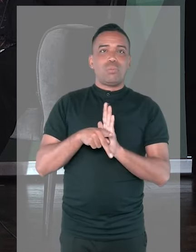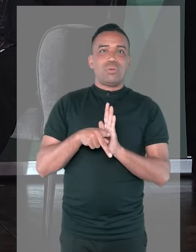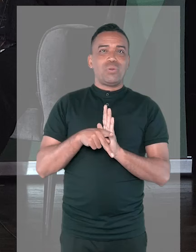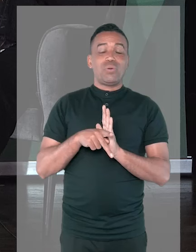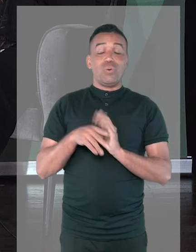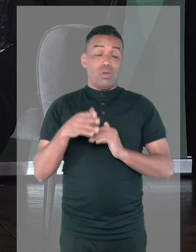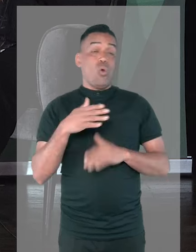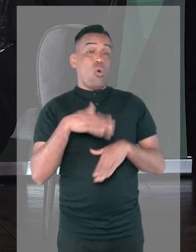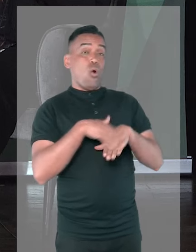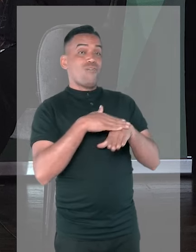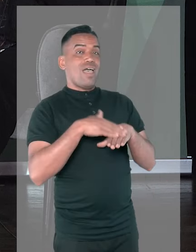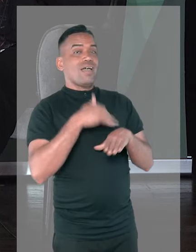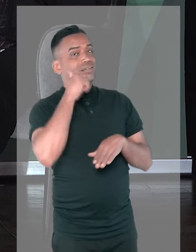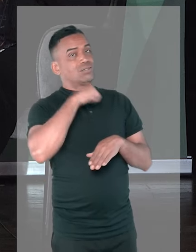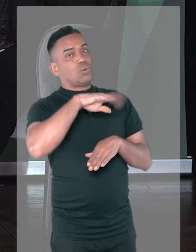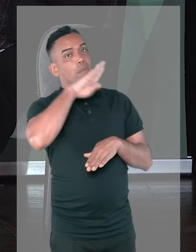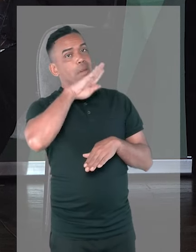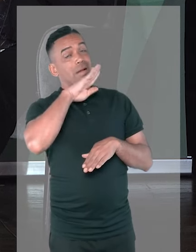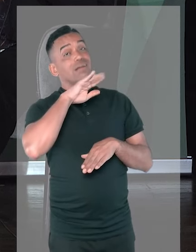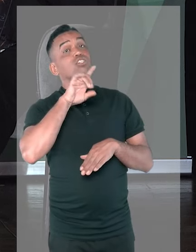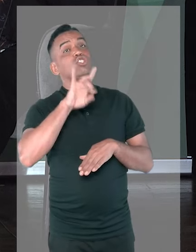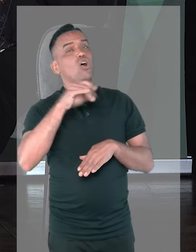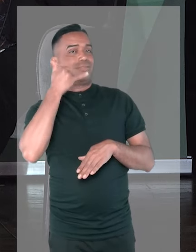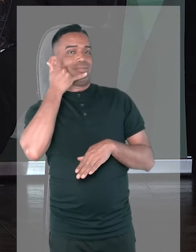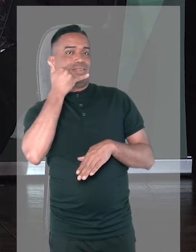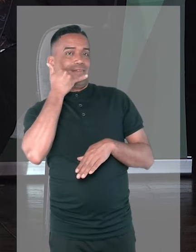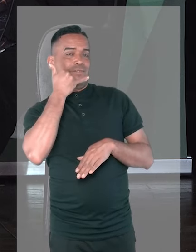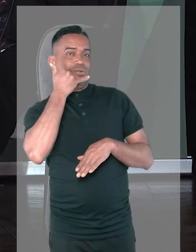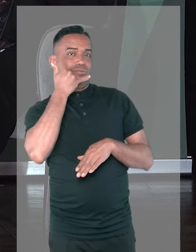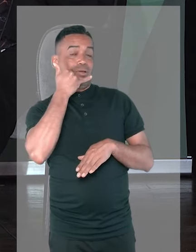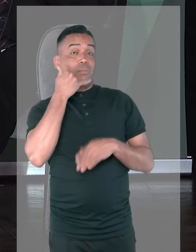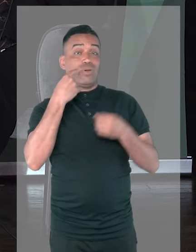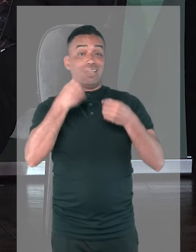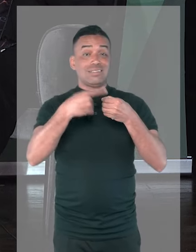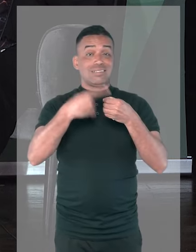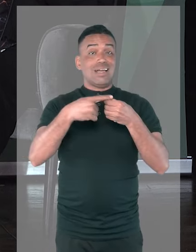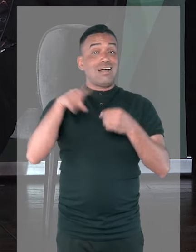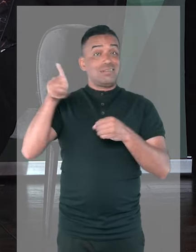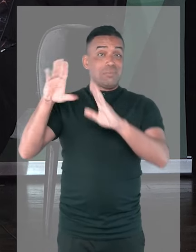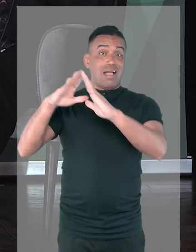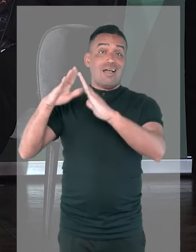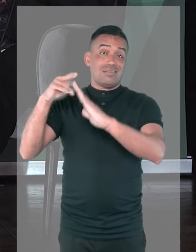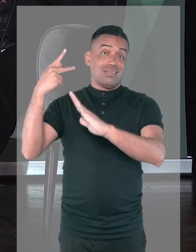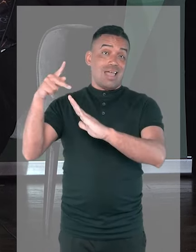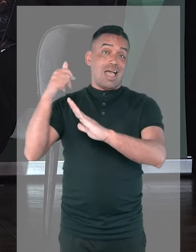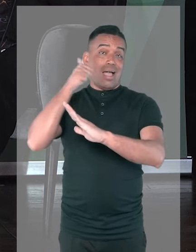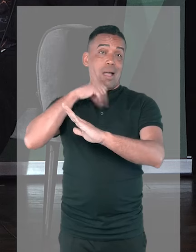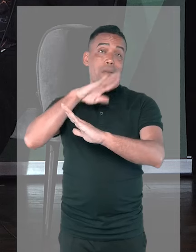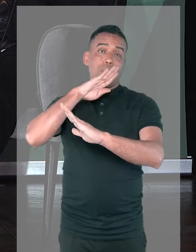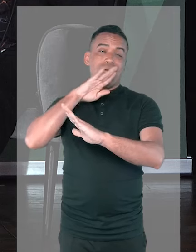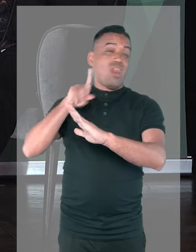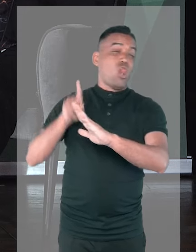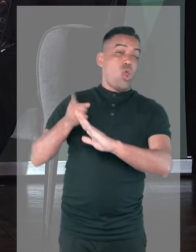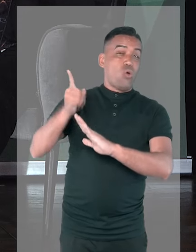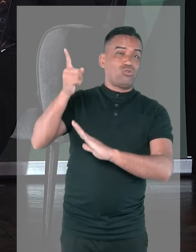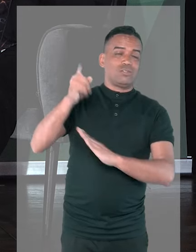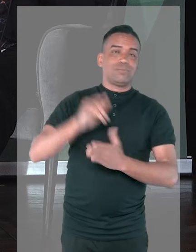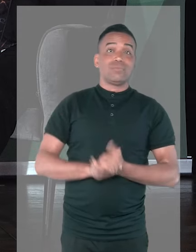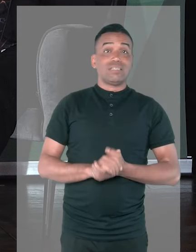muito com minha mãe quase que só por telefone, porque ela vive numa cidade distante. E se a gente